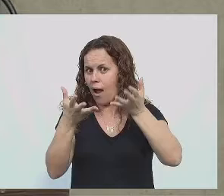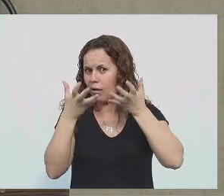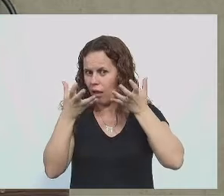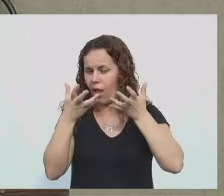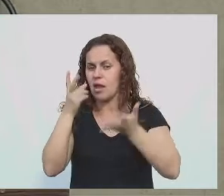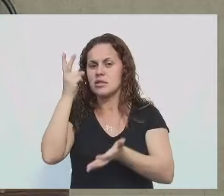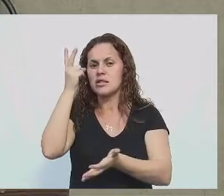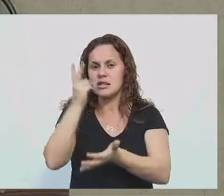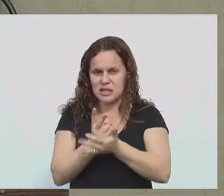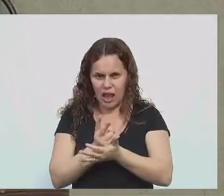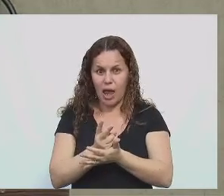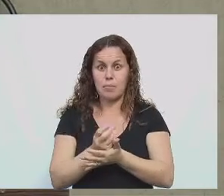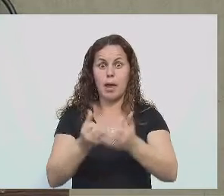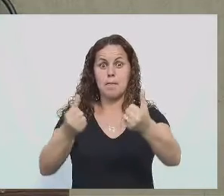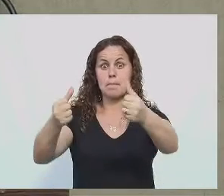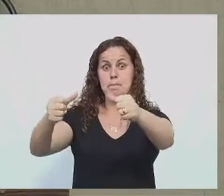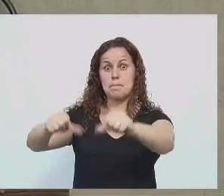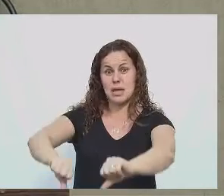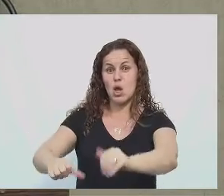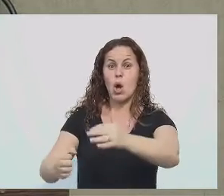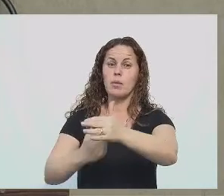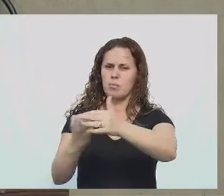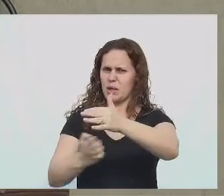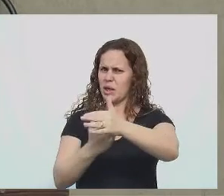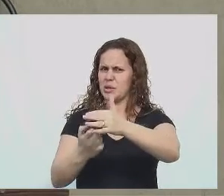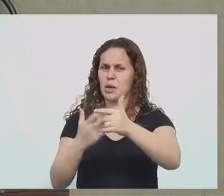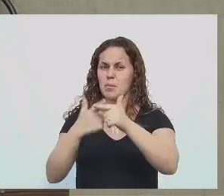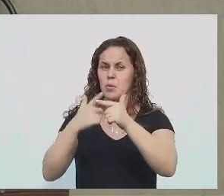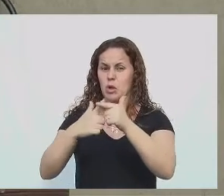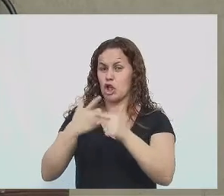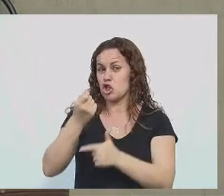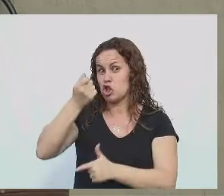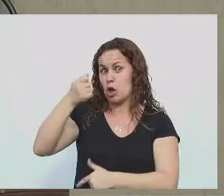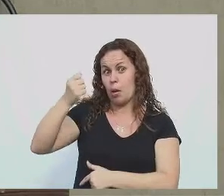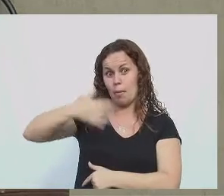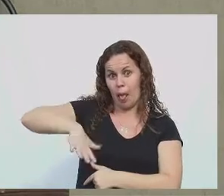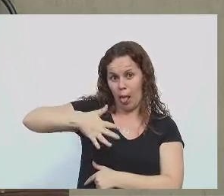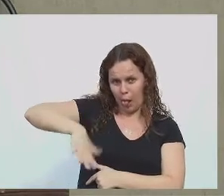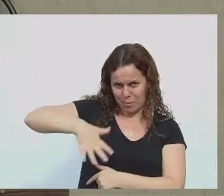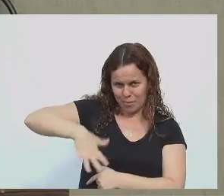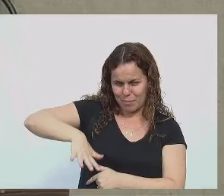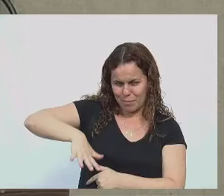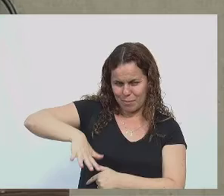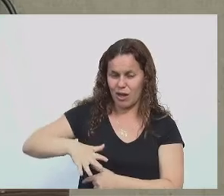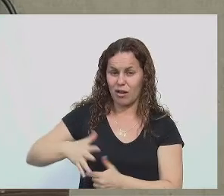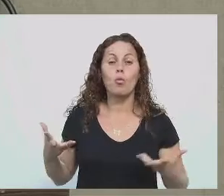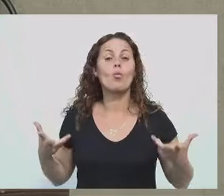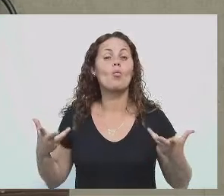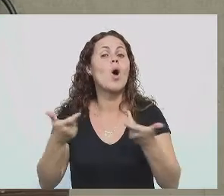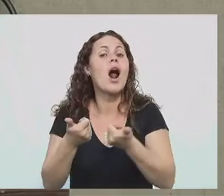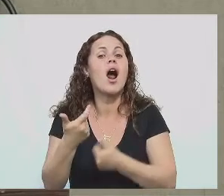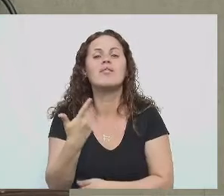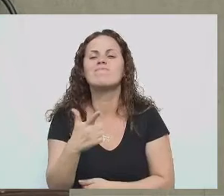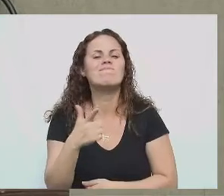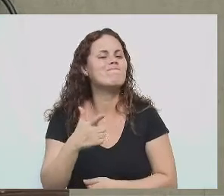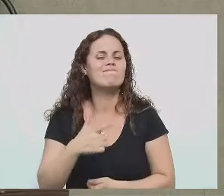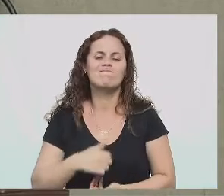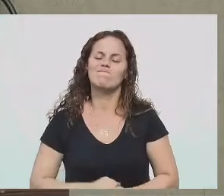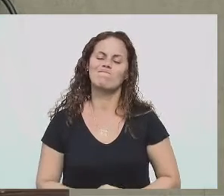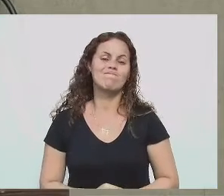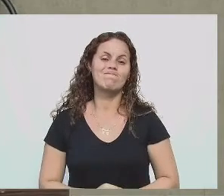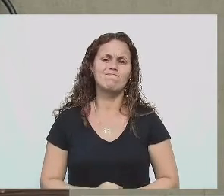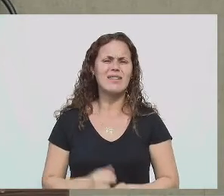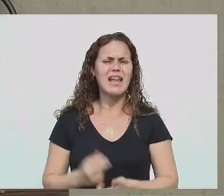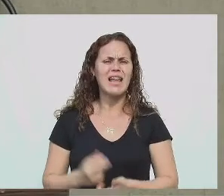sempre ganha a pior empresa, porque o preço é mais baixo, mas não tem qualidade. Onde